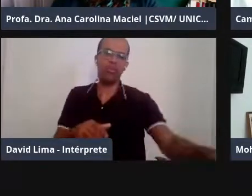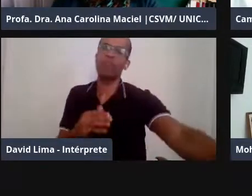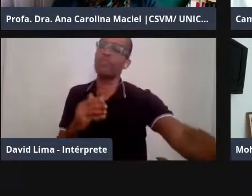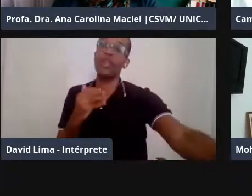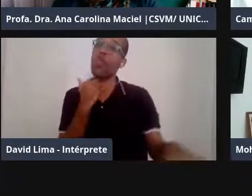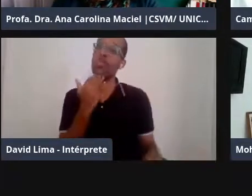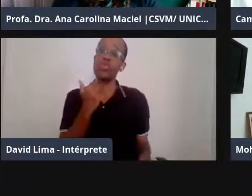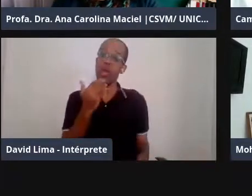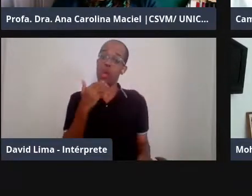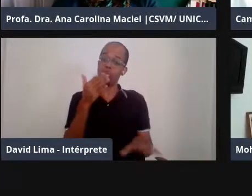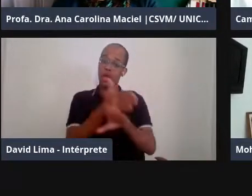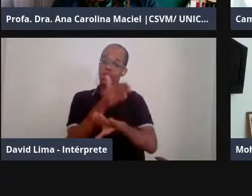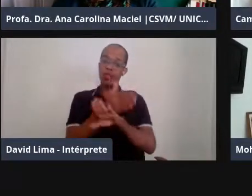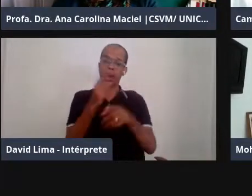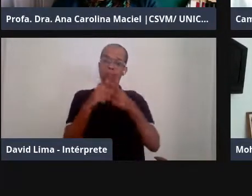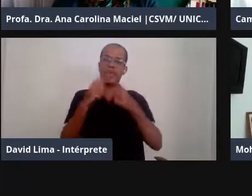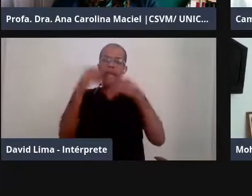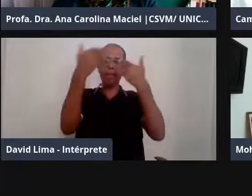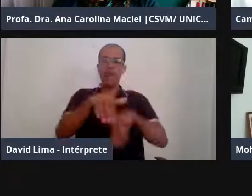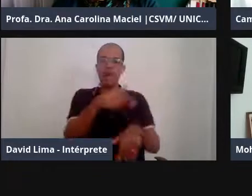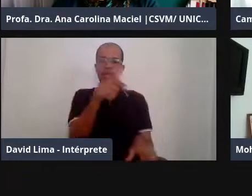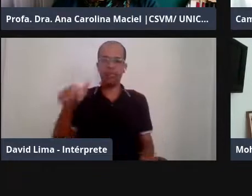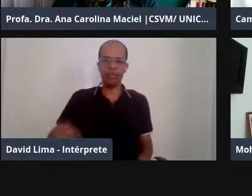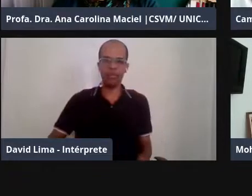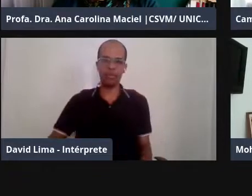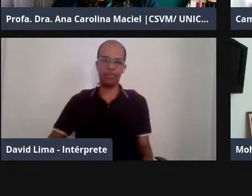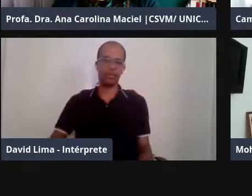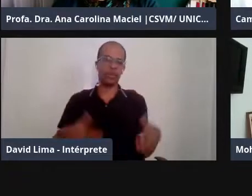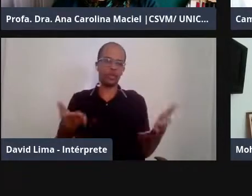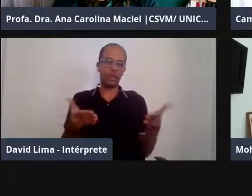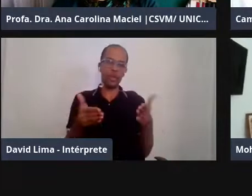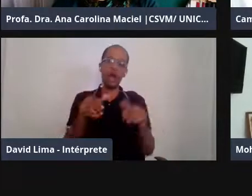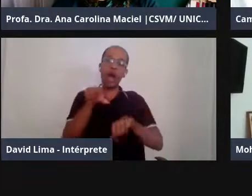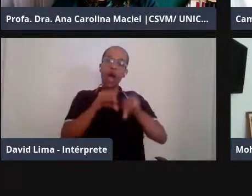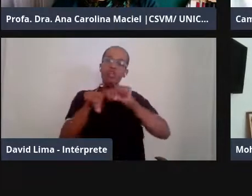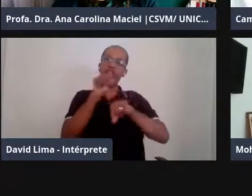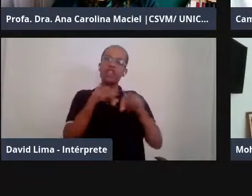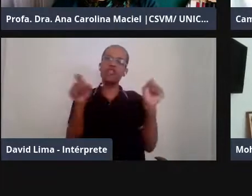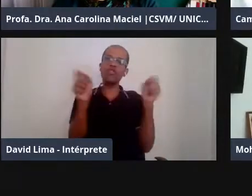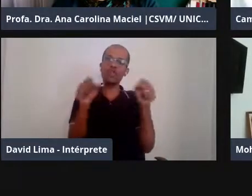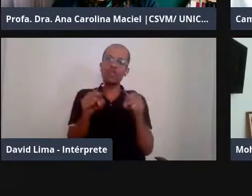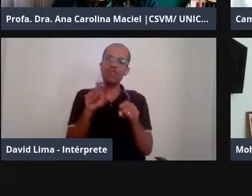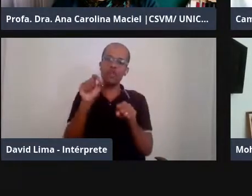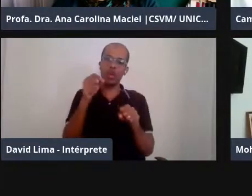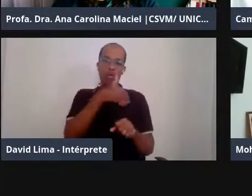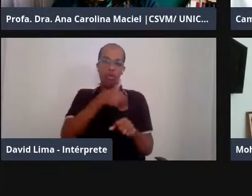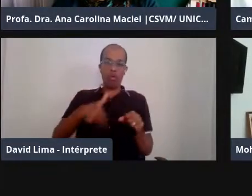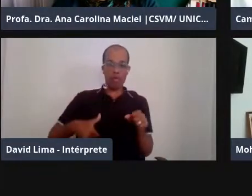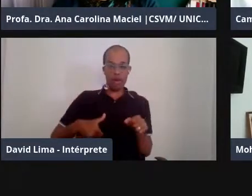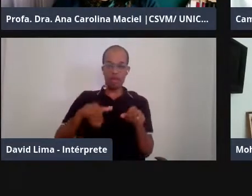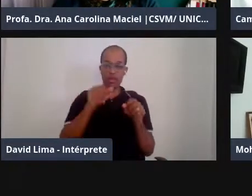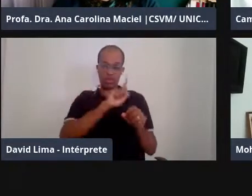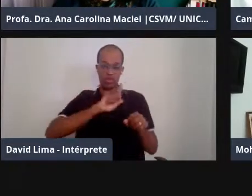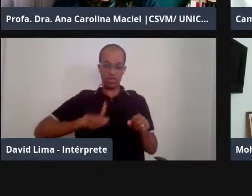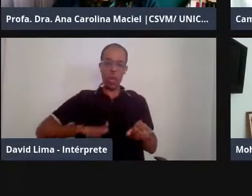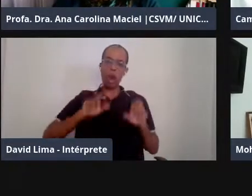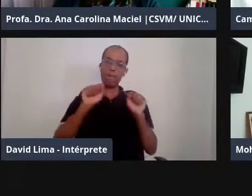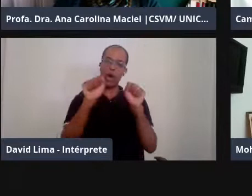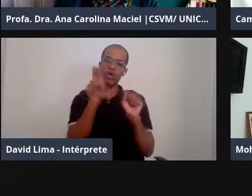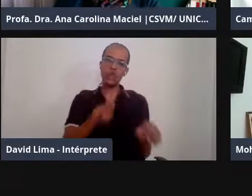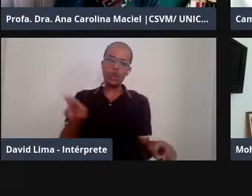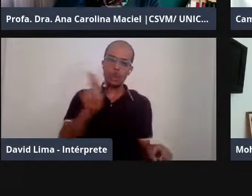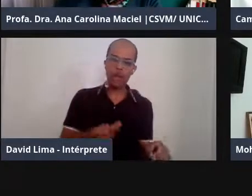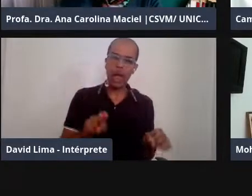não teve a prova do Revalida. Então, é possível, alternativas possíveis. Os governadores podem utilizar da sua autonomia